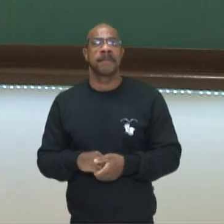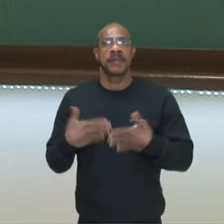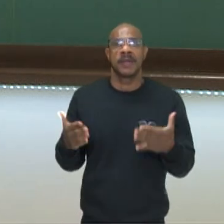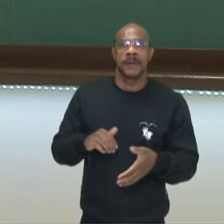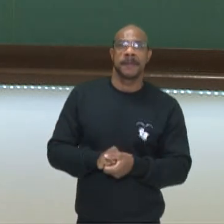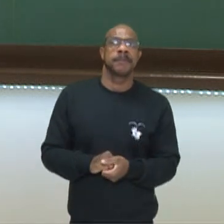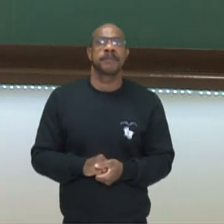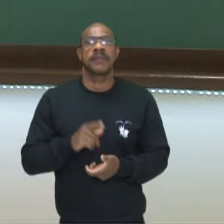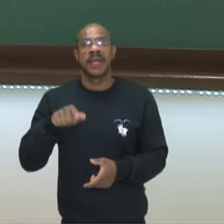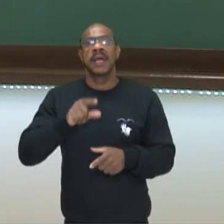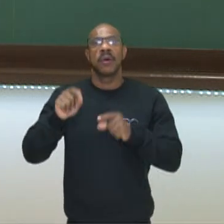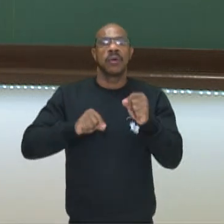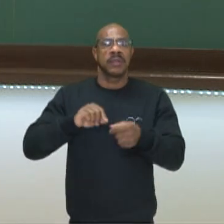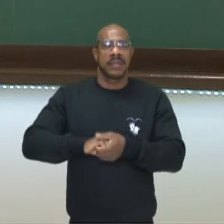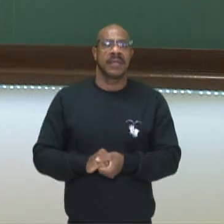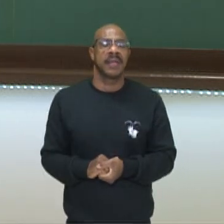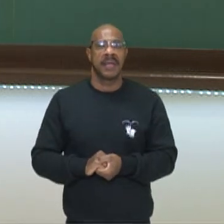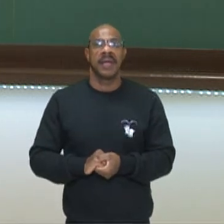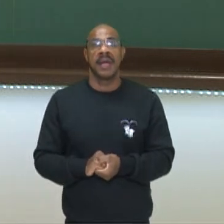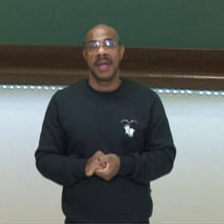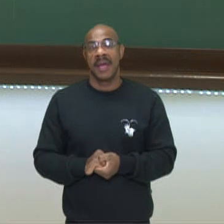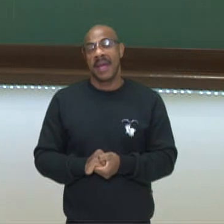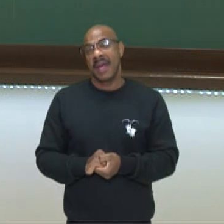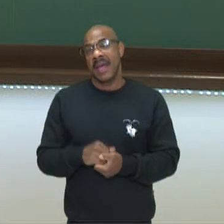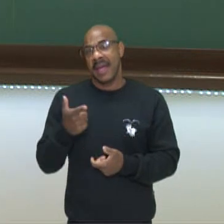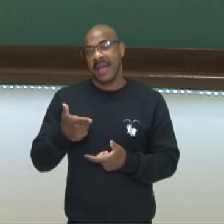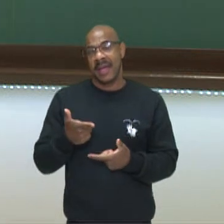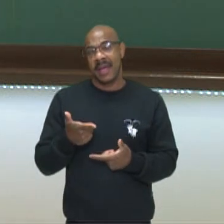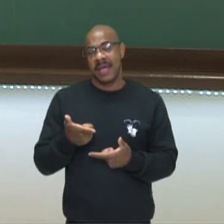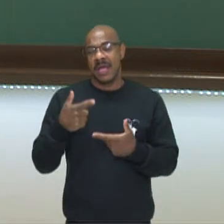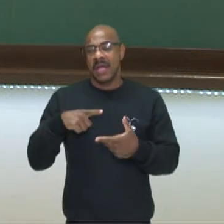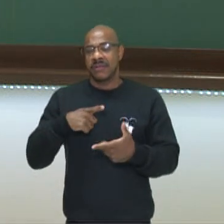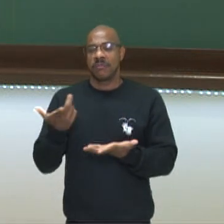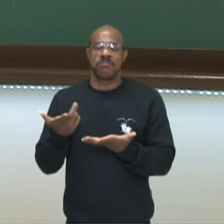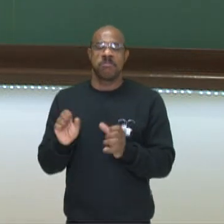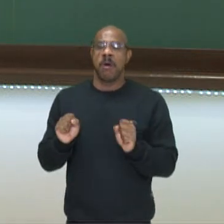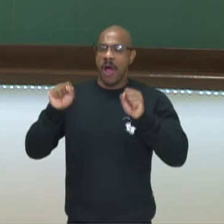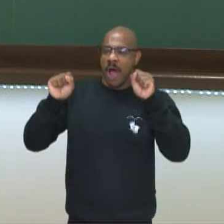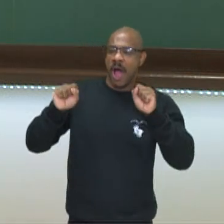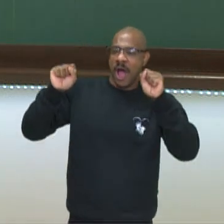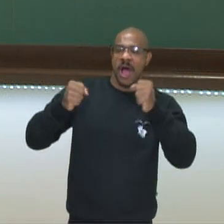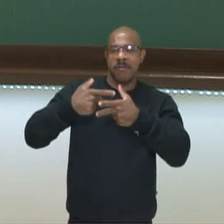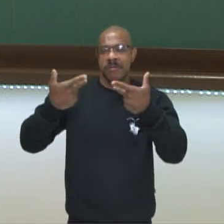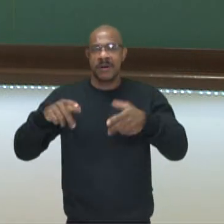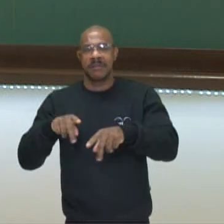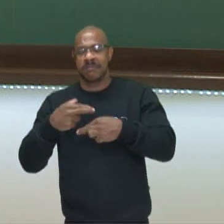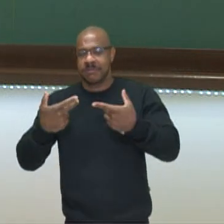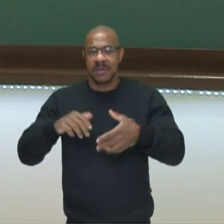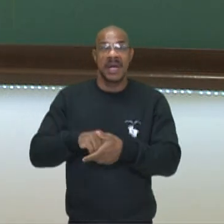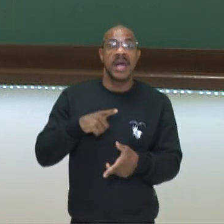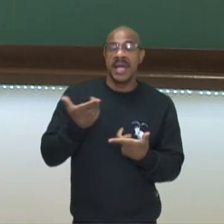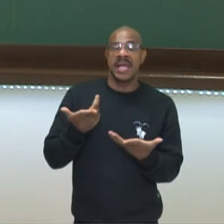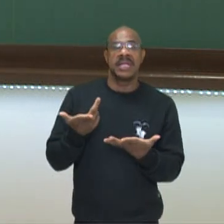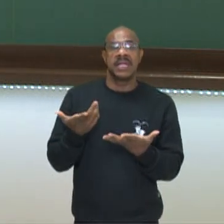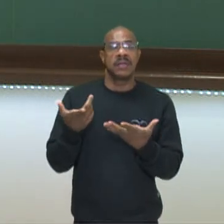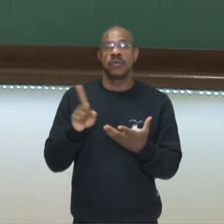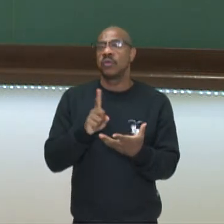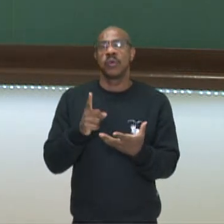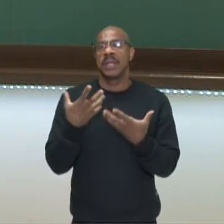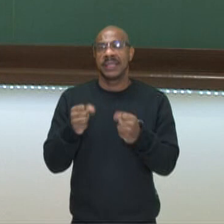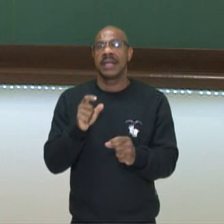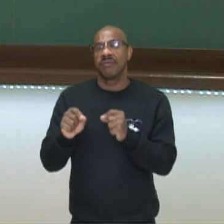ética protestante tinha um regramento, né, social, mas eles também defendiam que